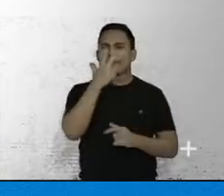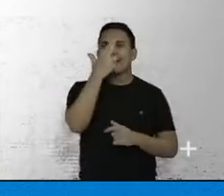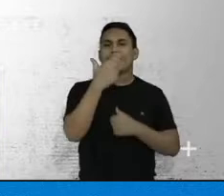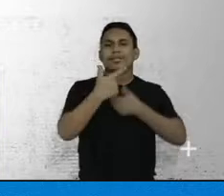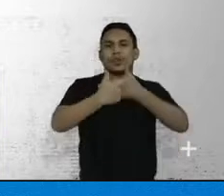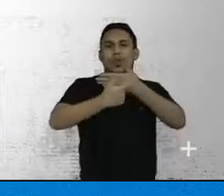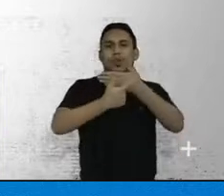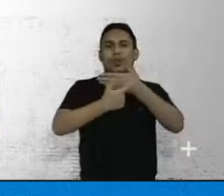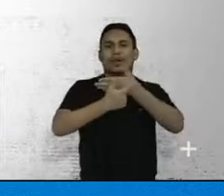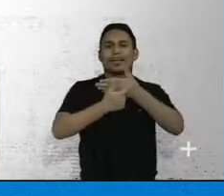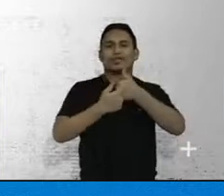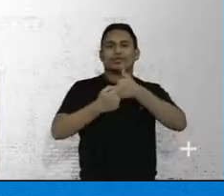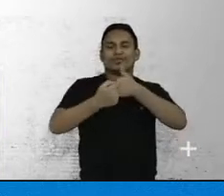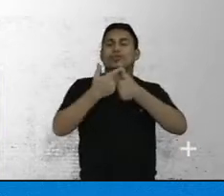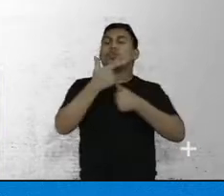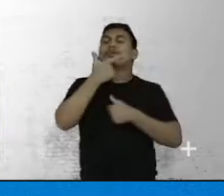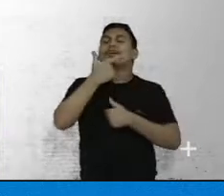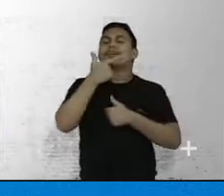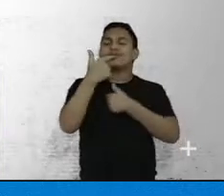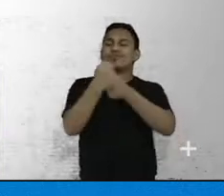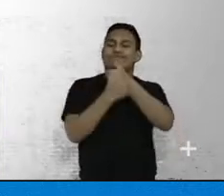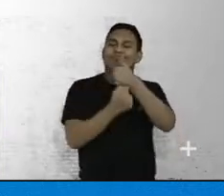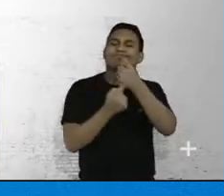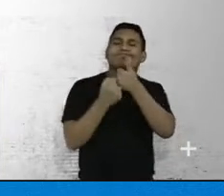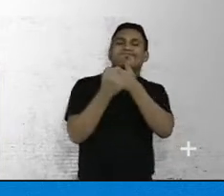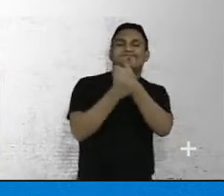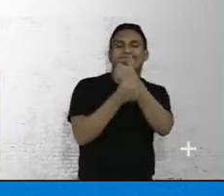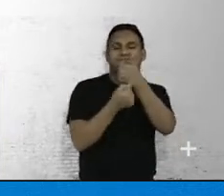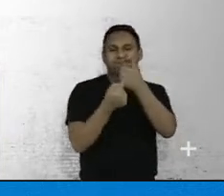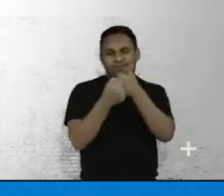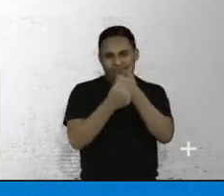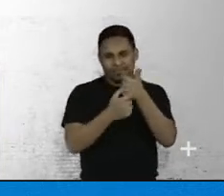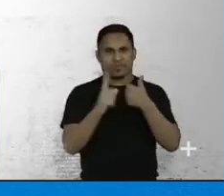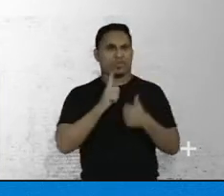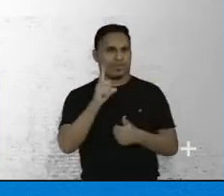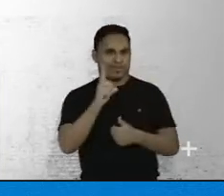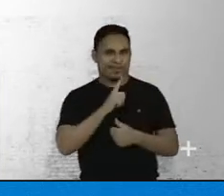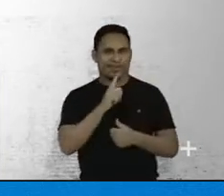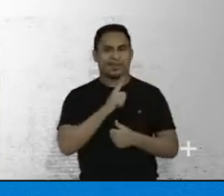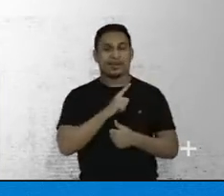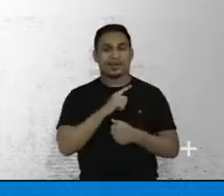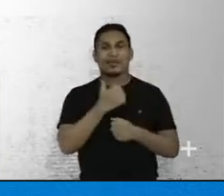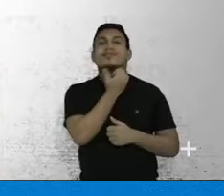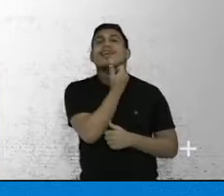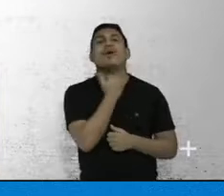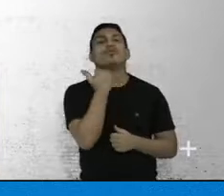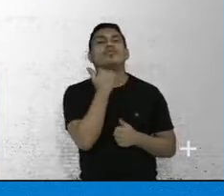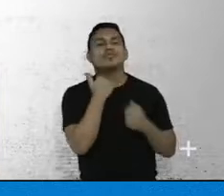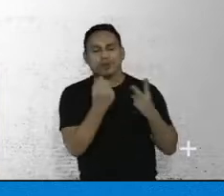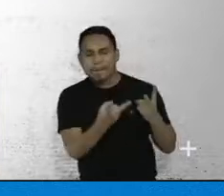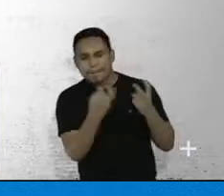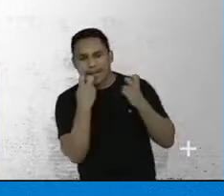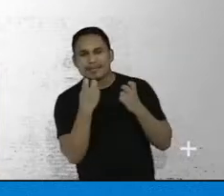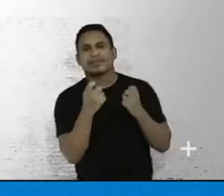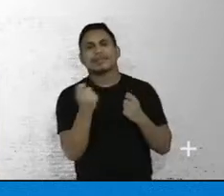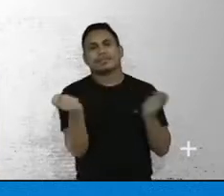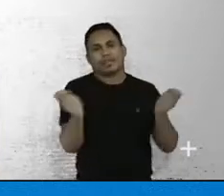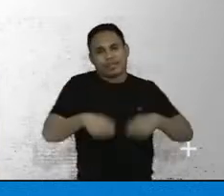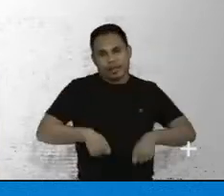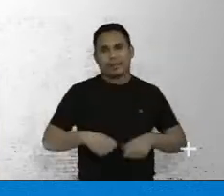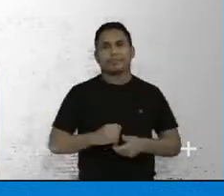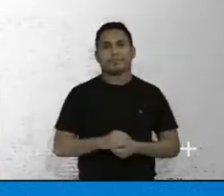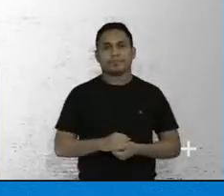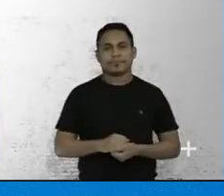de buraquinhos, e esses buraquinhos, a ultrassom, eles se apresentam desse jeitinho assim, e aí vem a descrição